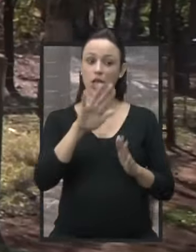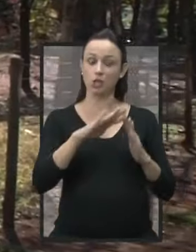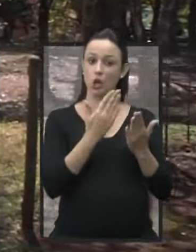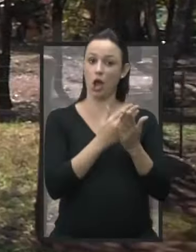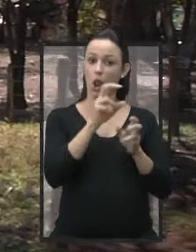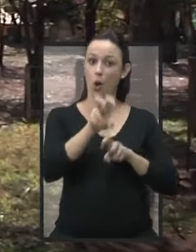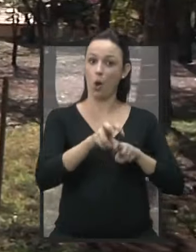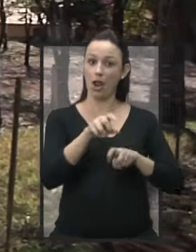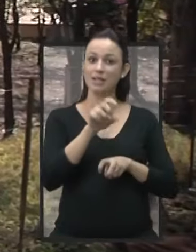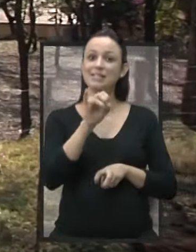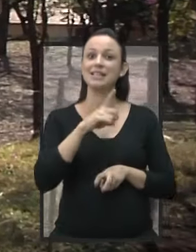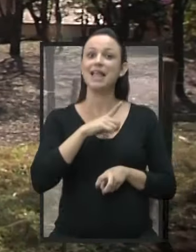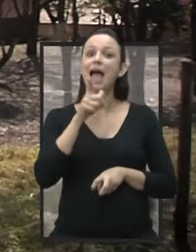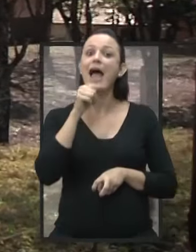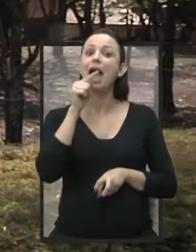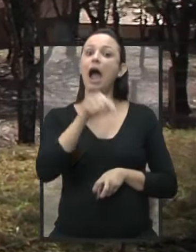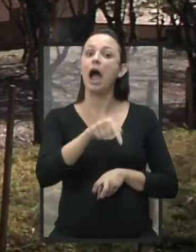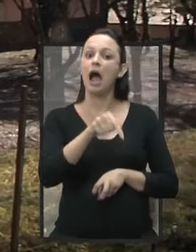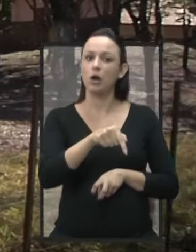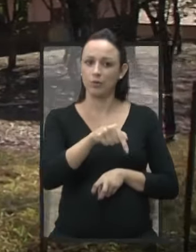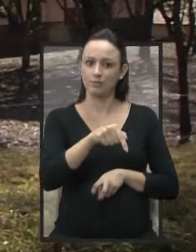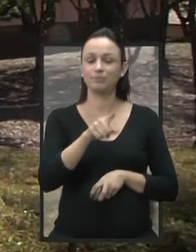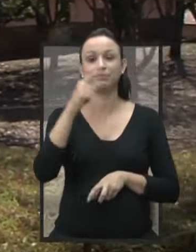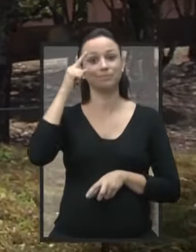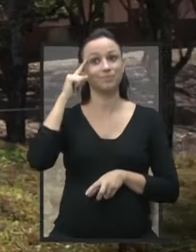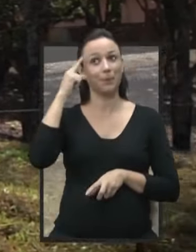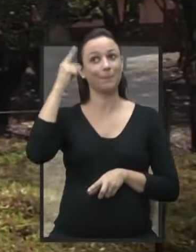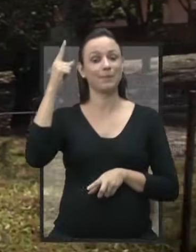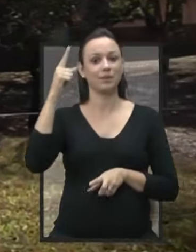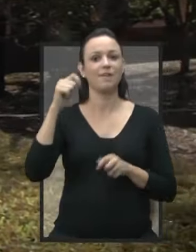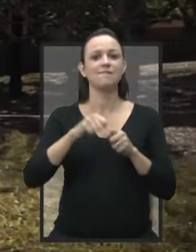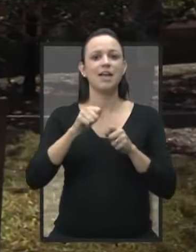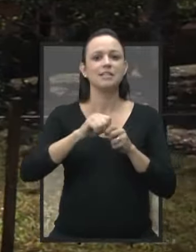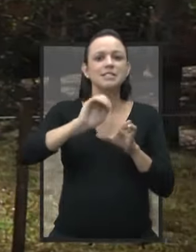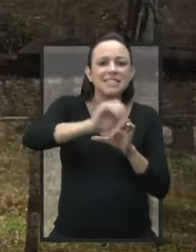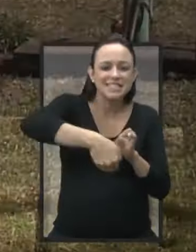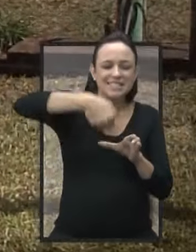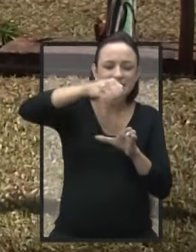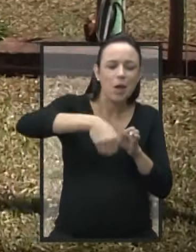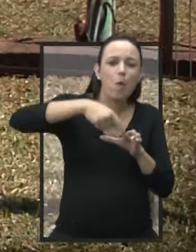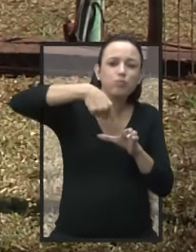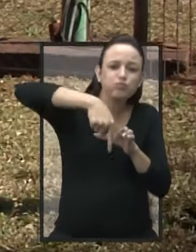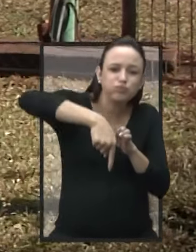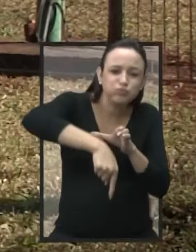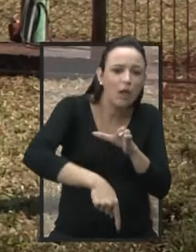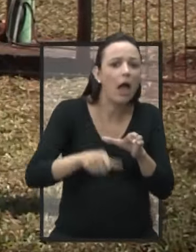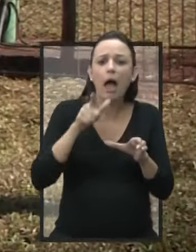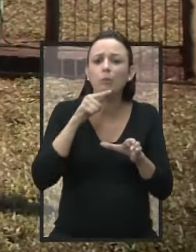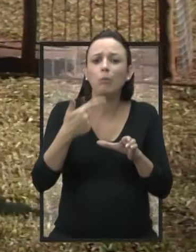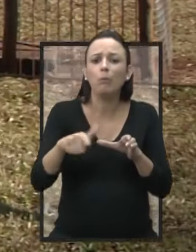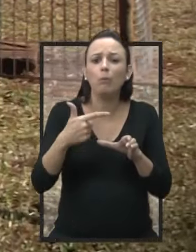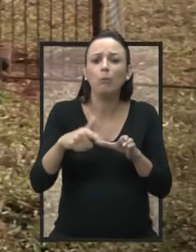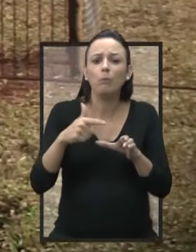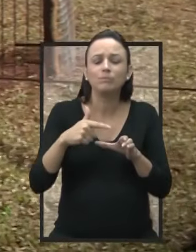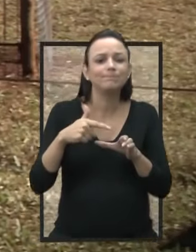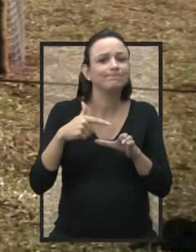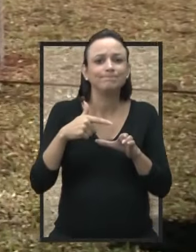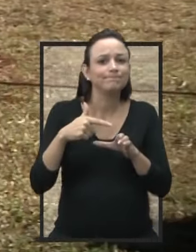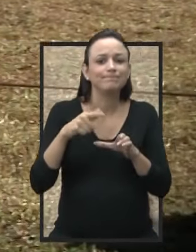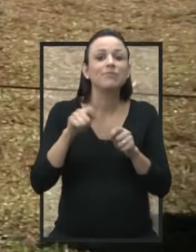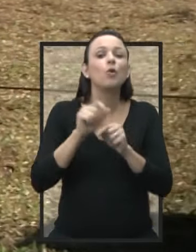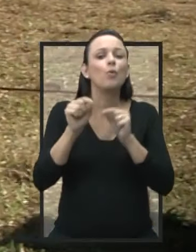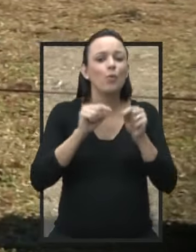funcionamento do colégio se tivesse água no local. Zezinho, então, mandou furar um poço que não deu água.